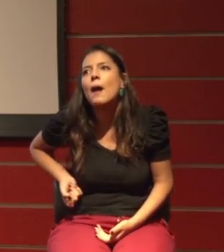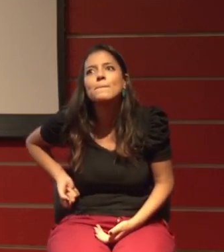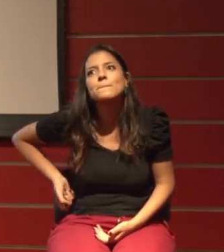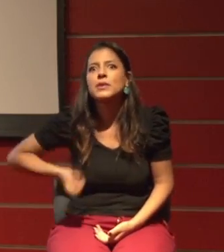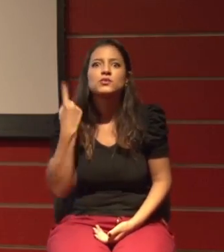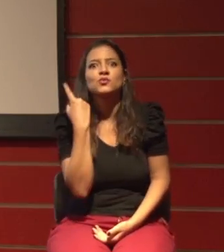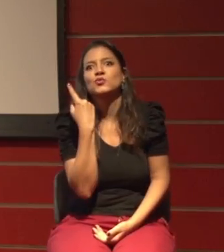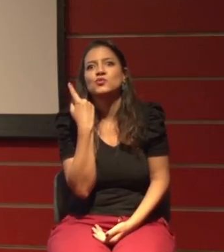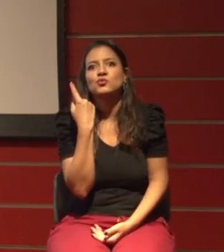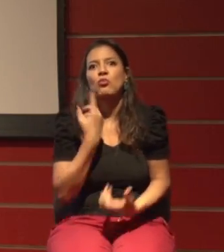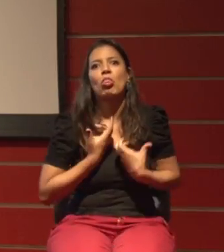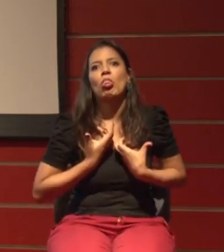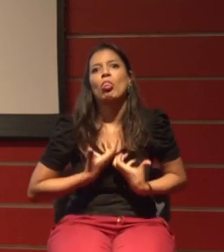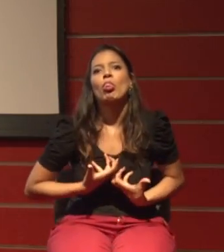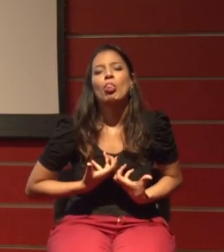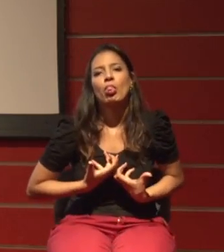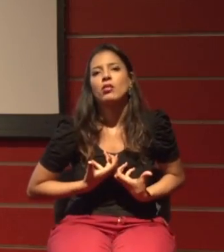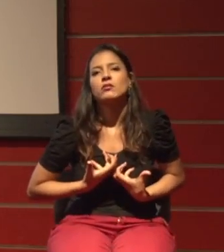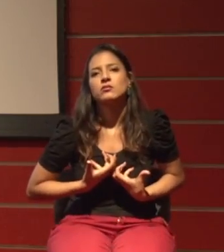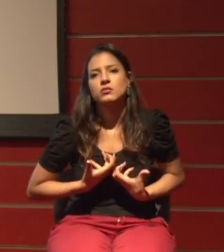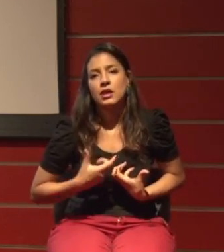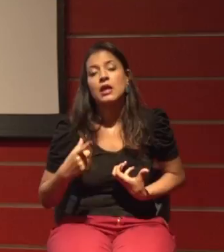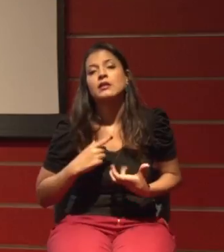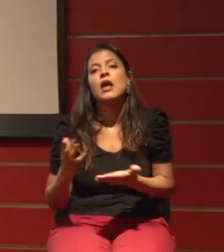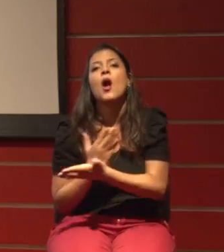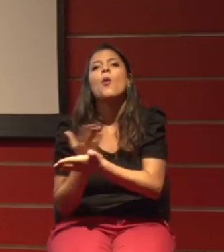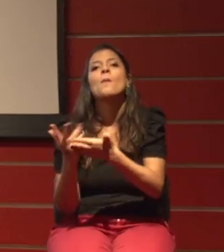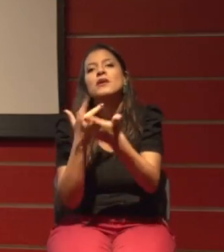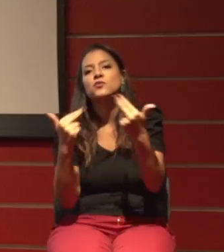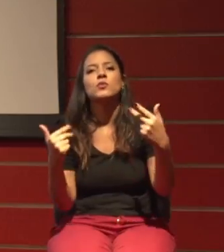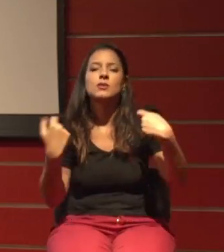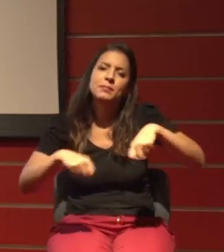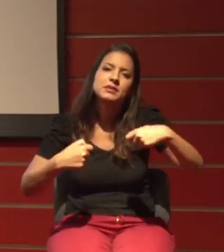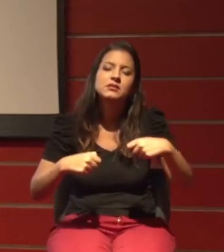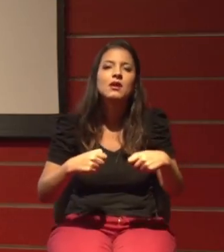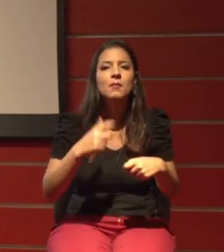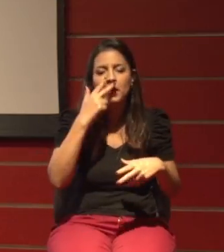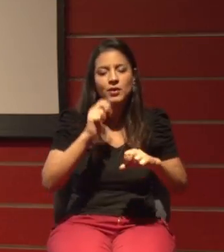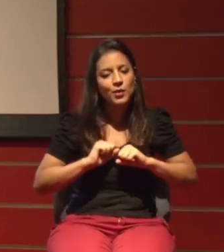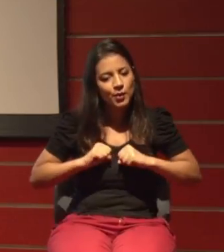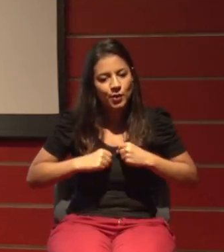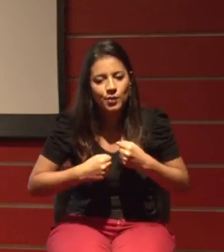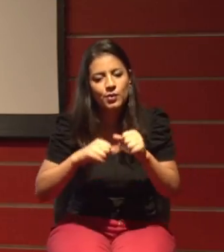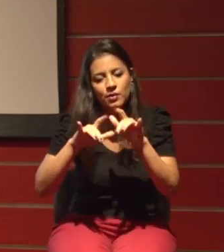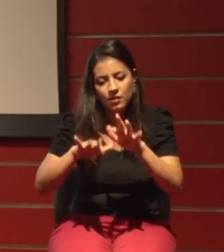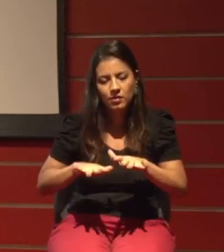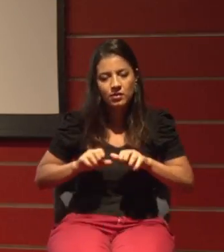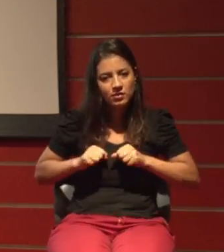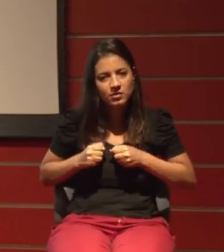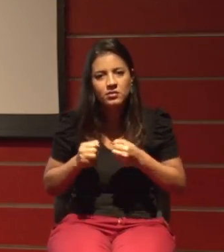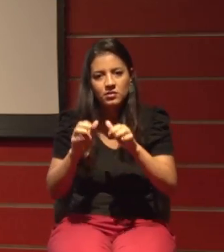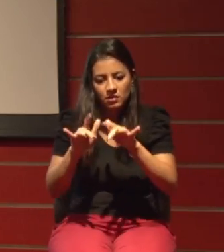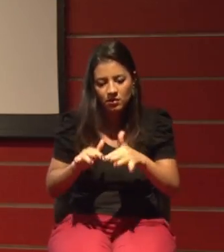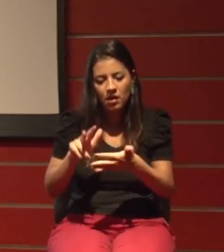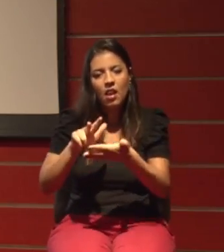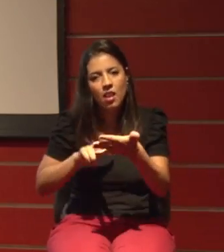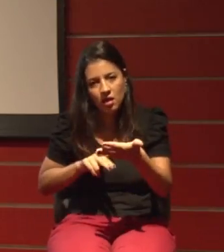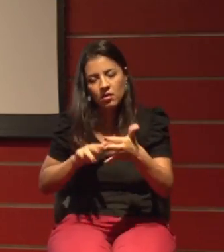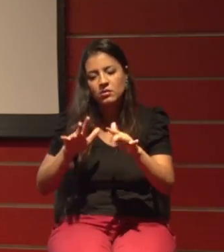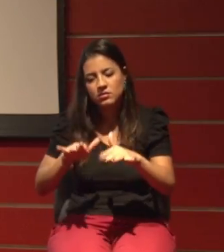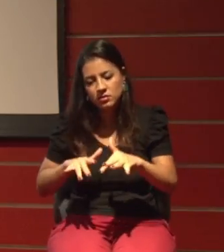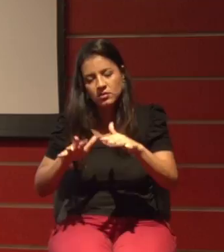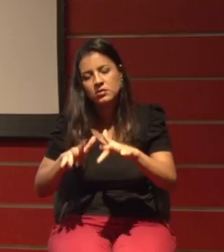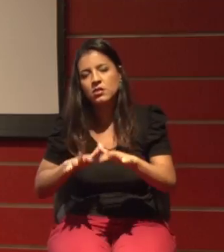eh cansativo né Tem tem coisas que você tem que ter fôlego para para para ficar vendo e e lendo